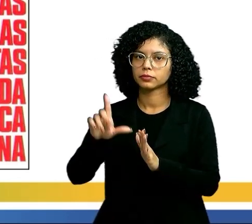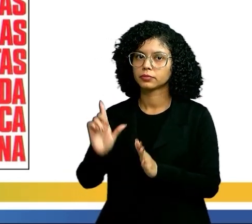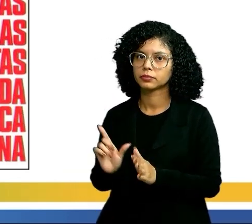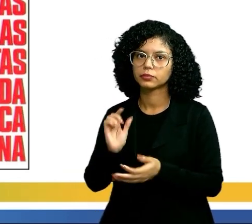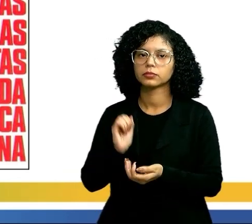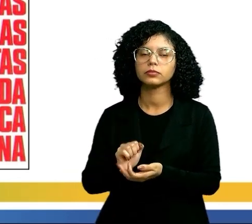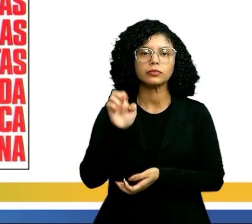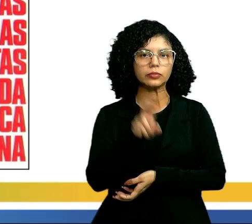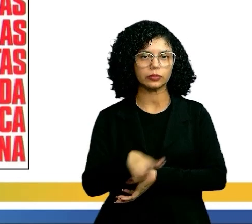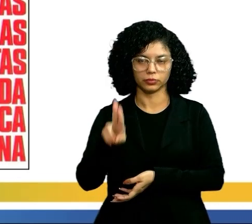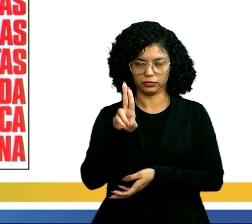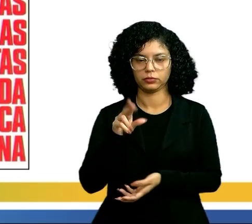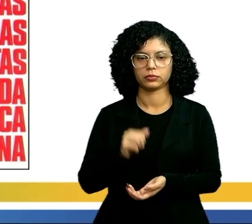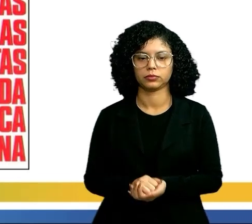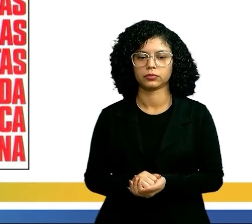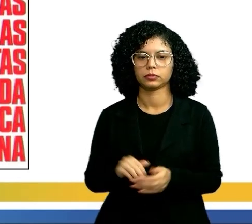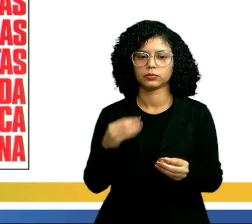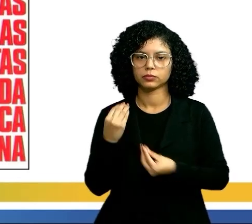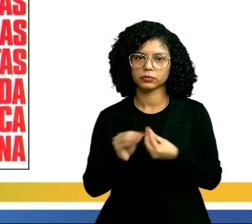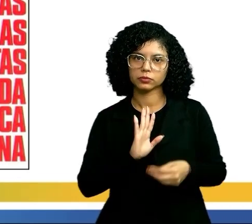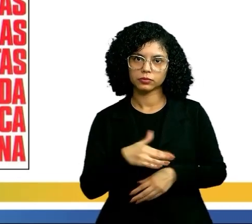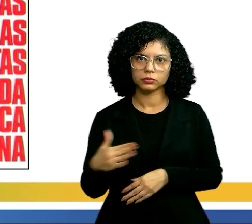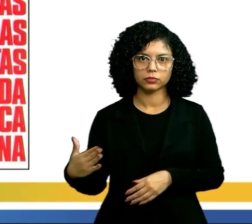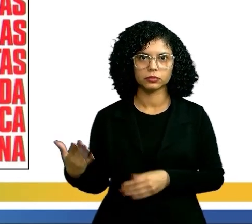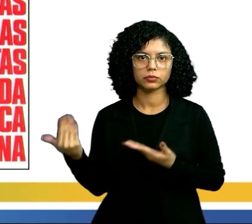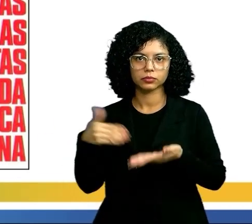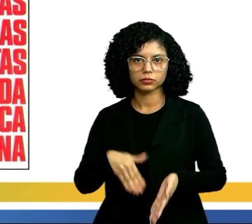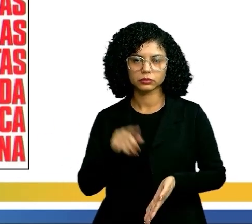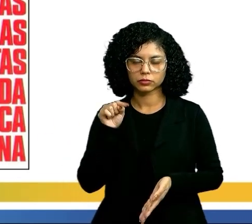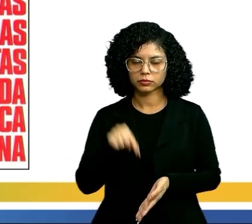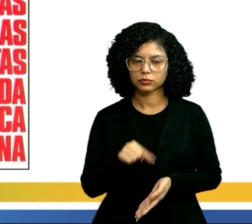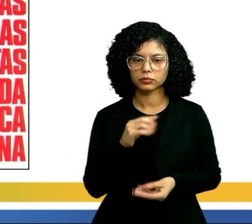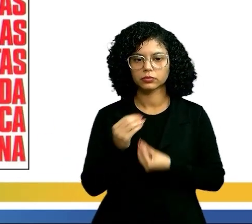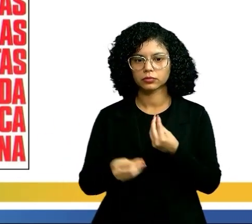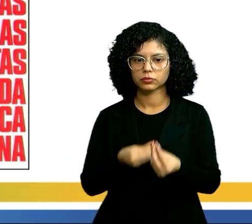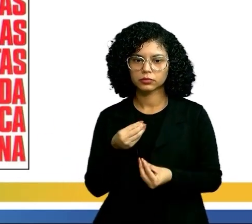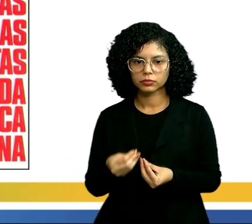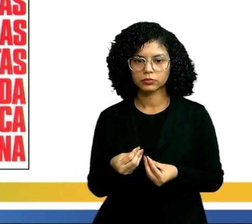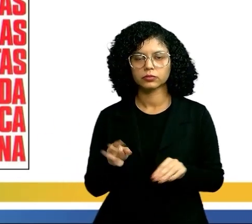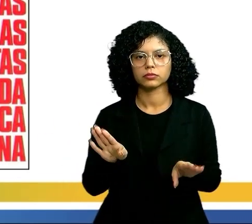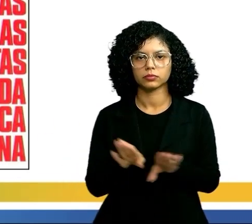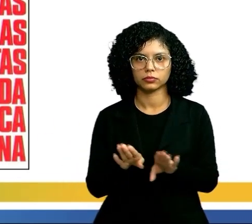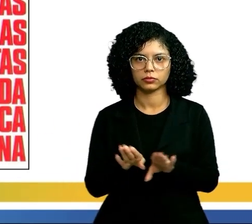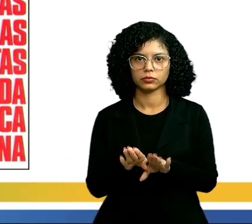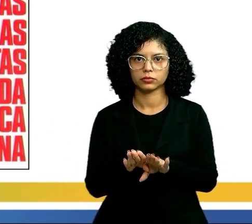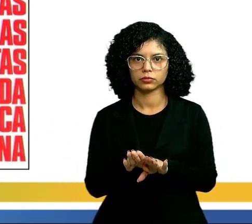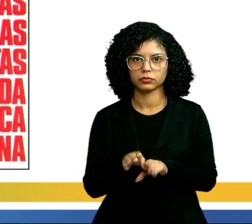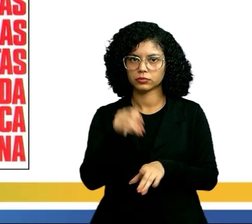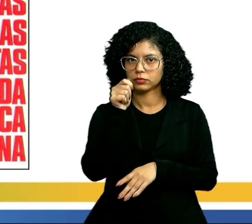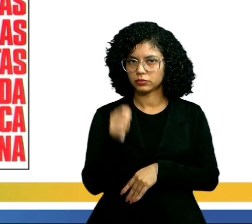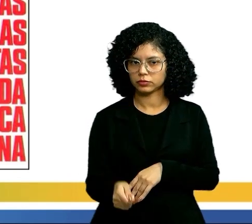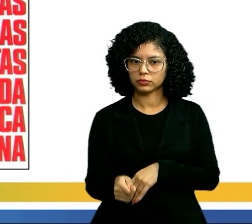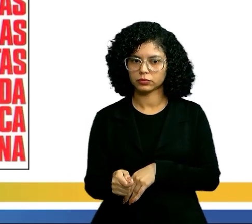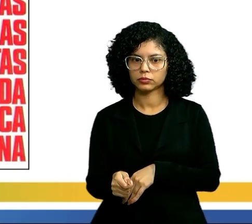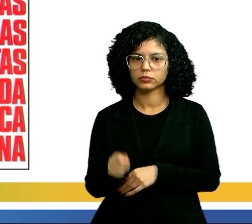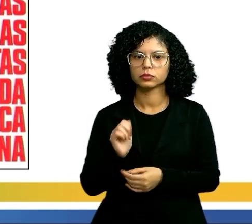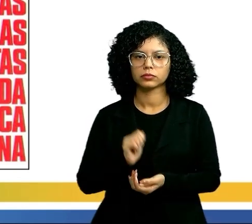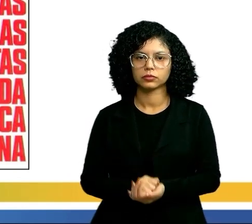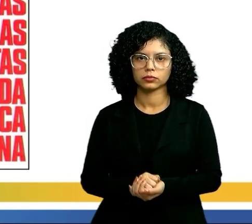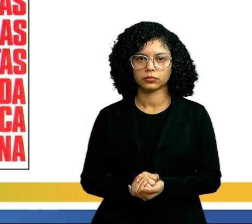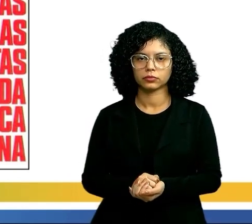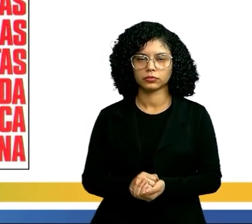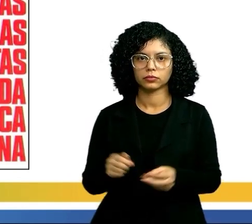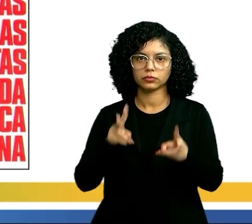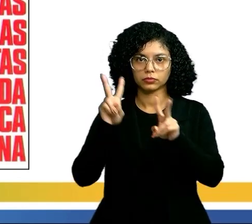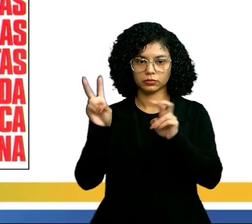antes pelos europeus, né, quando chegaram aqui, como depois também na questão das ditaduras militares, tá? Então fica aí a